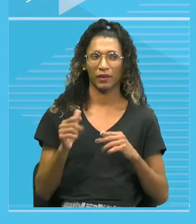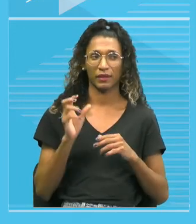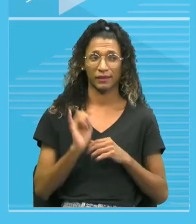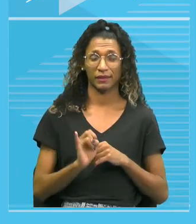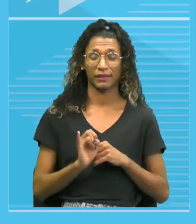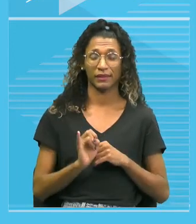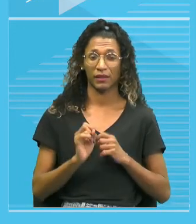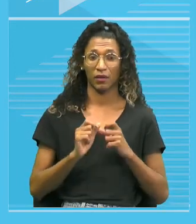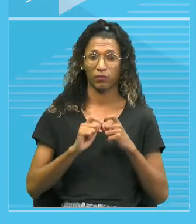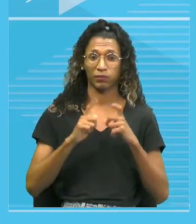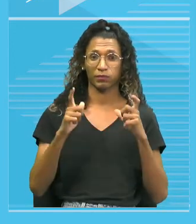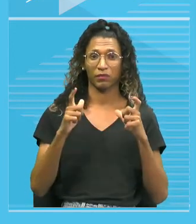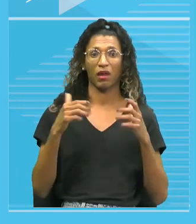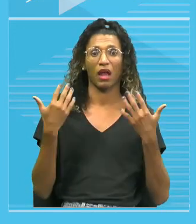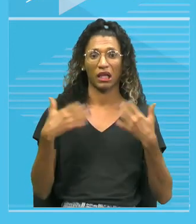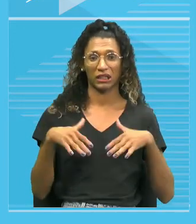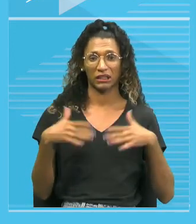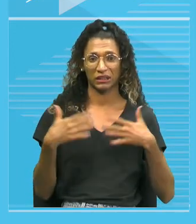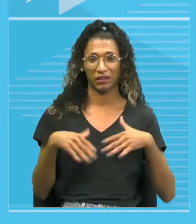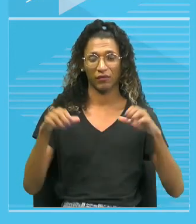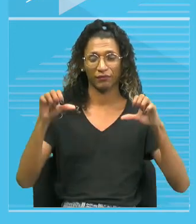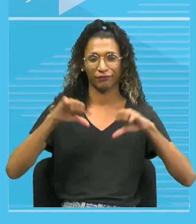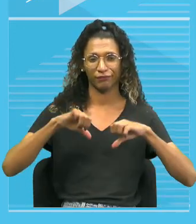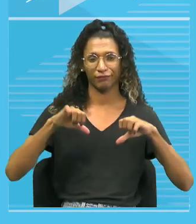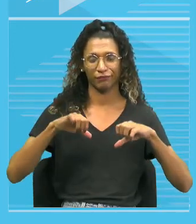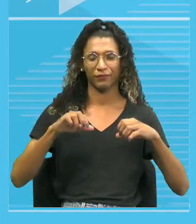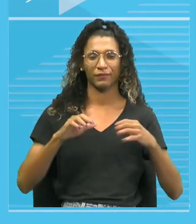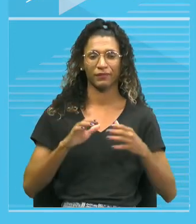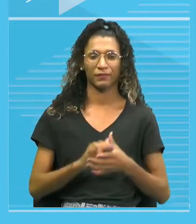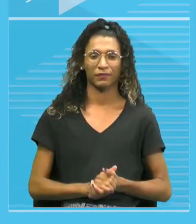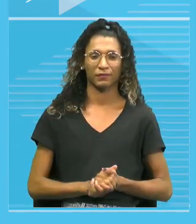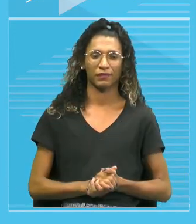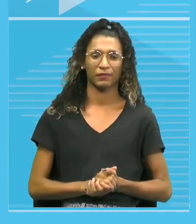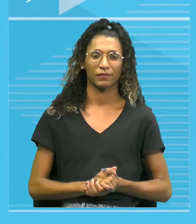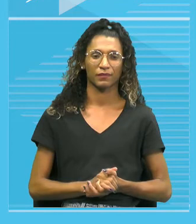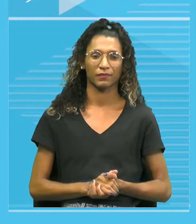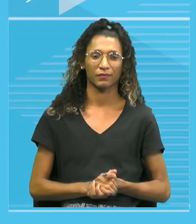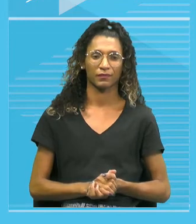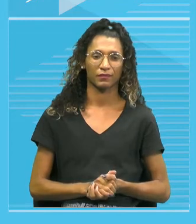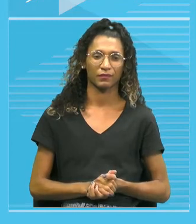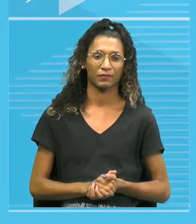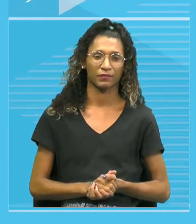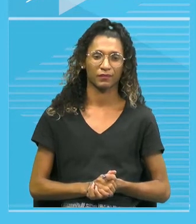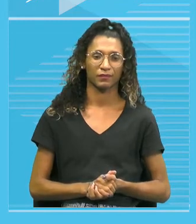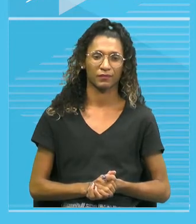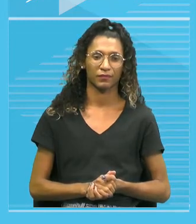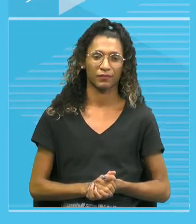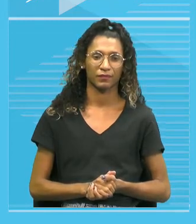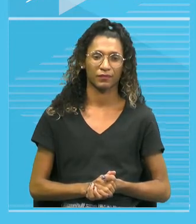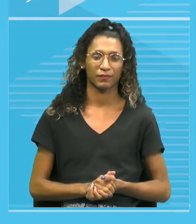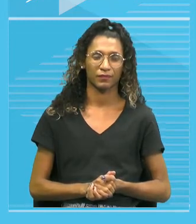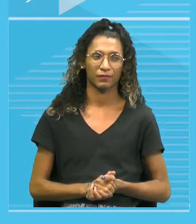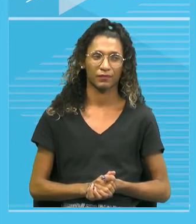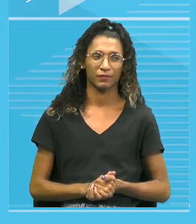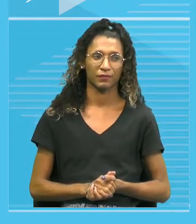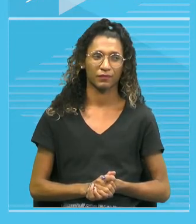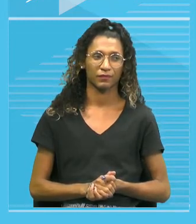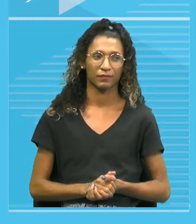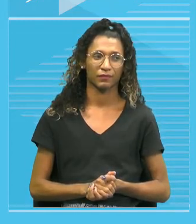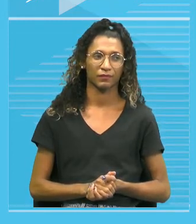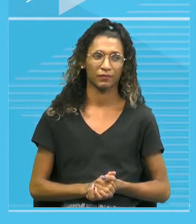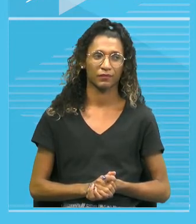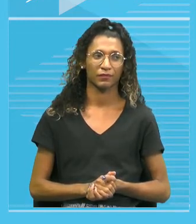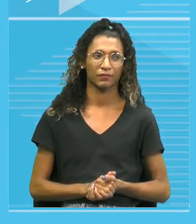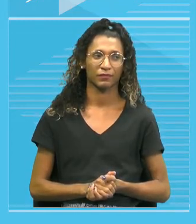aumentou, piorou, viu? Não foi para menos, não. Se aumentou, não foi para o perfil aí. Se alterou, não foi para menos, foi para mais.